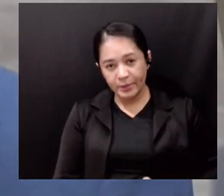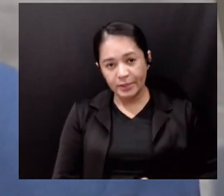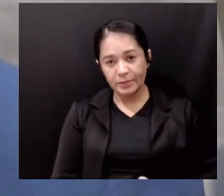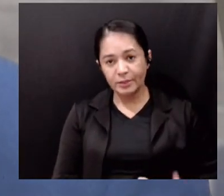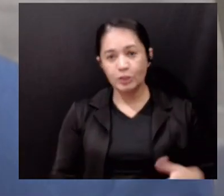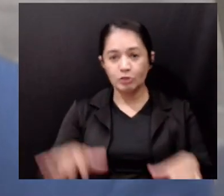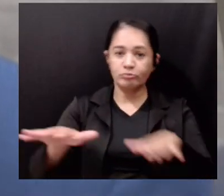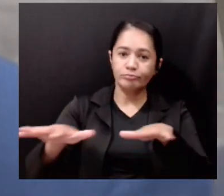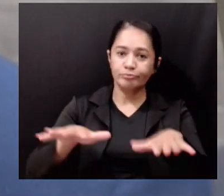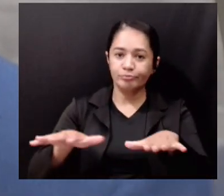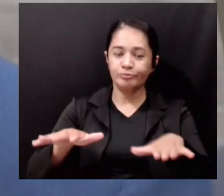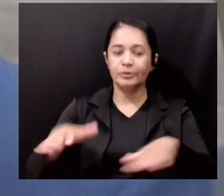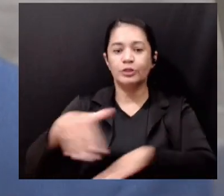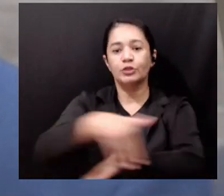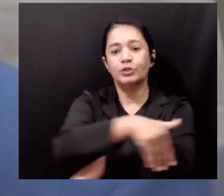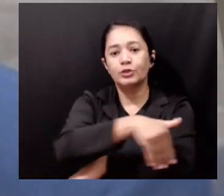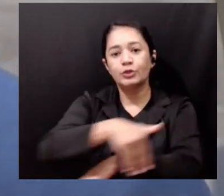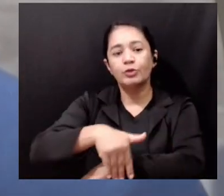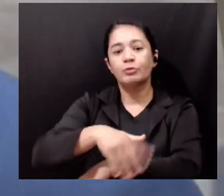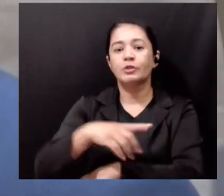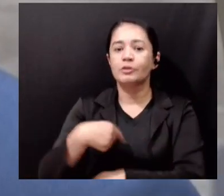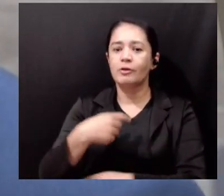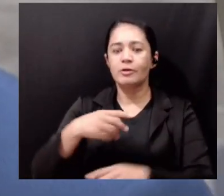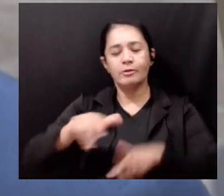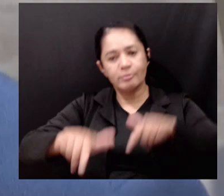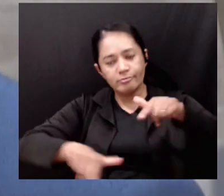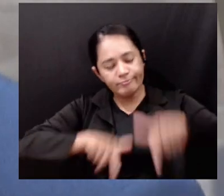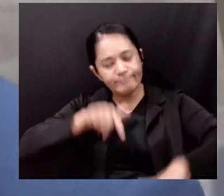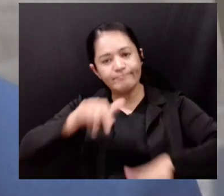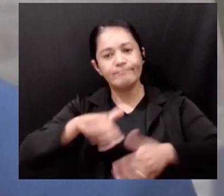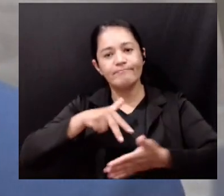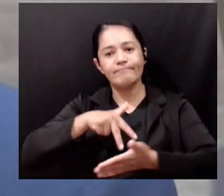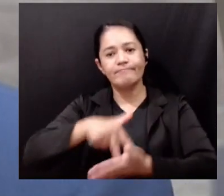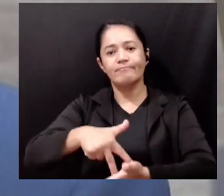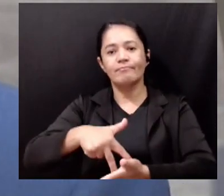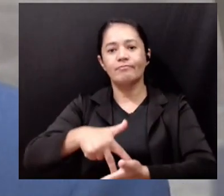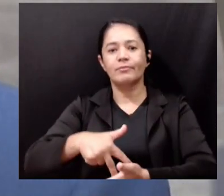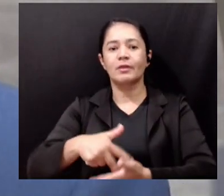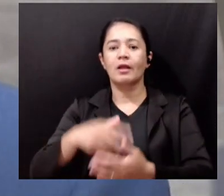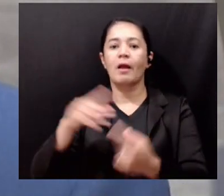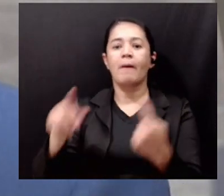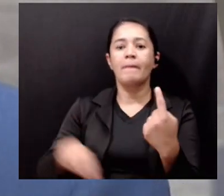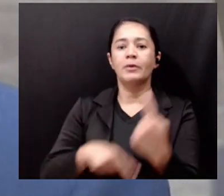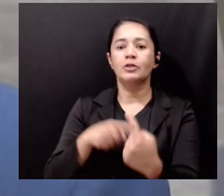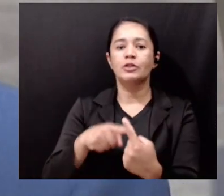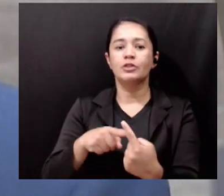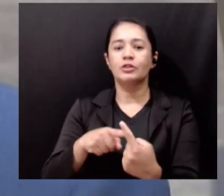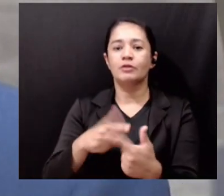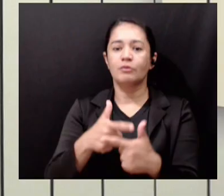nós estaremos firmes trabalhando nesse sentido para dar solução para a população.